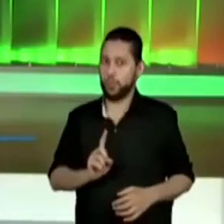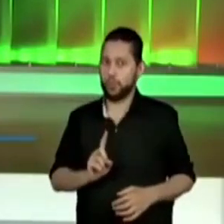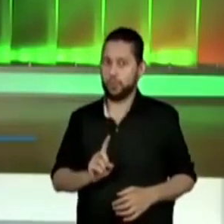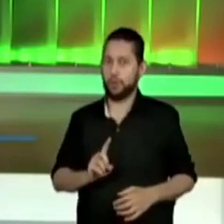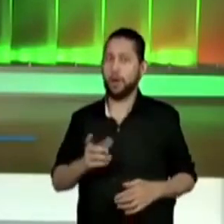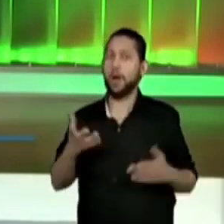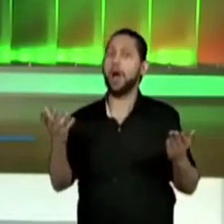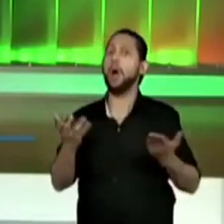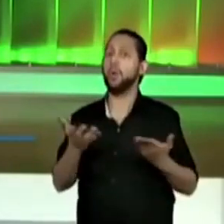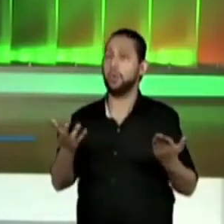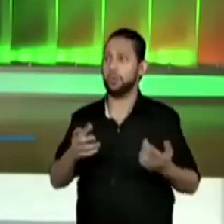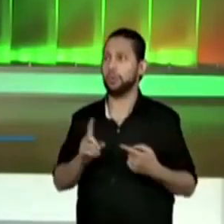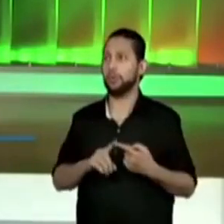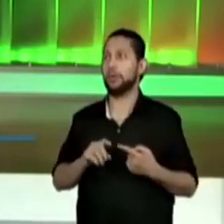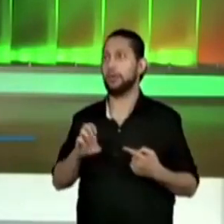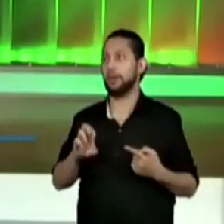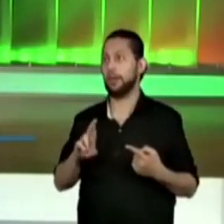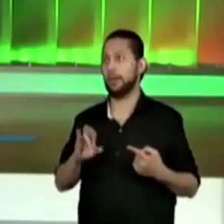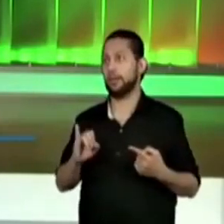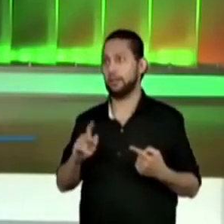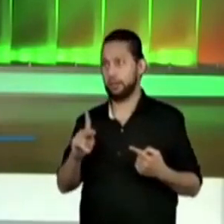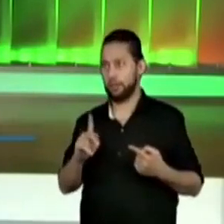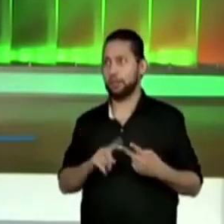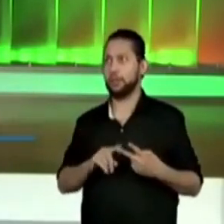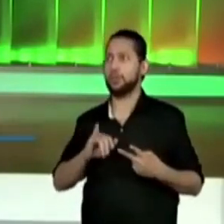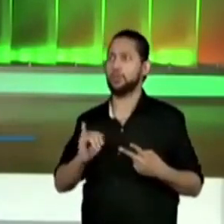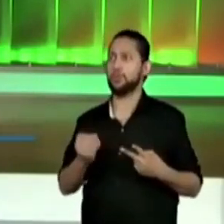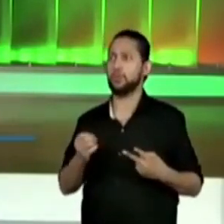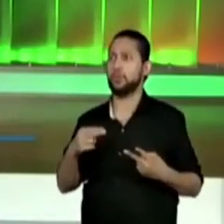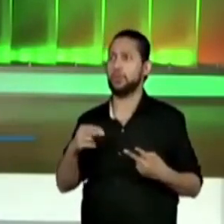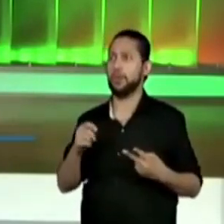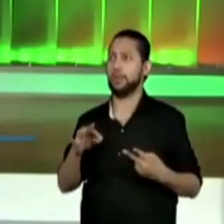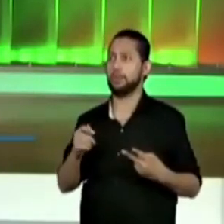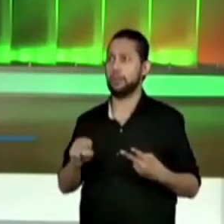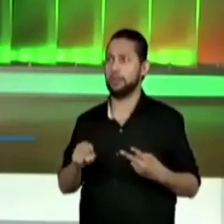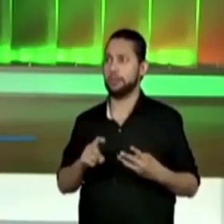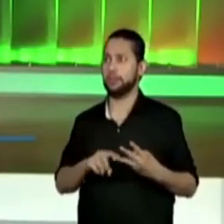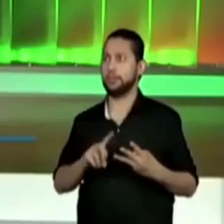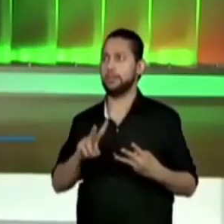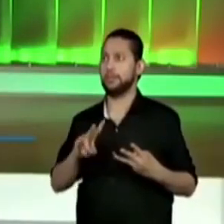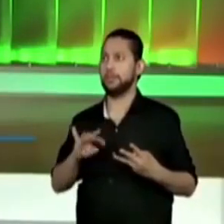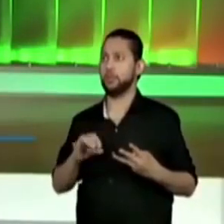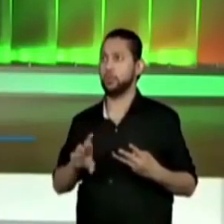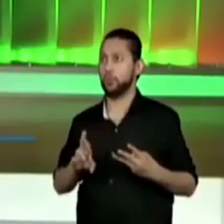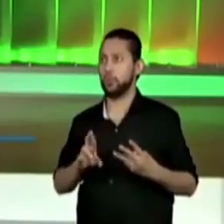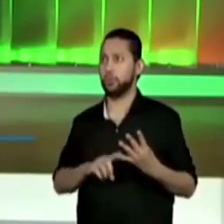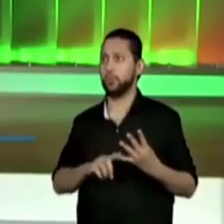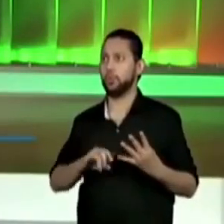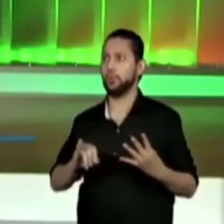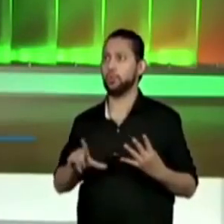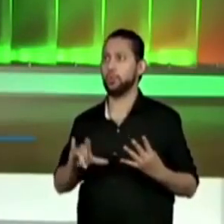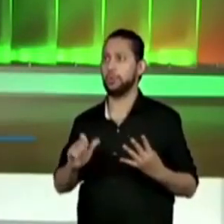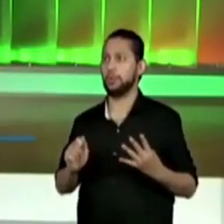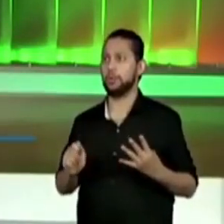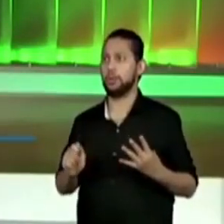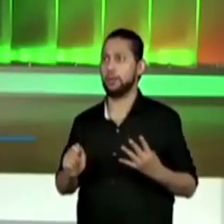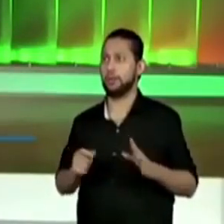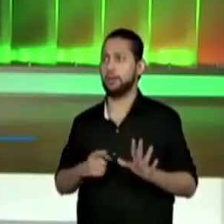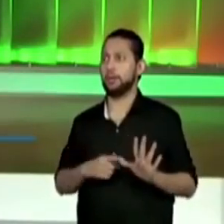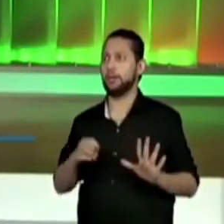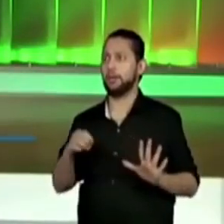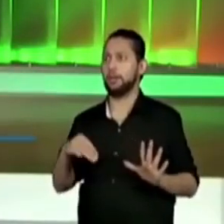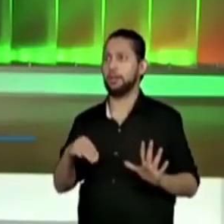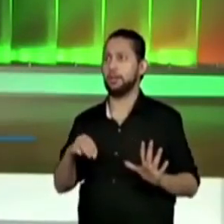o nome de alguns alunos o Eric o Jonathan o Vittor Júlia Emily